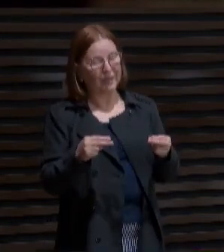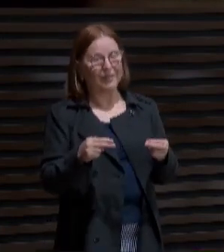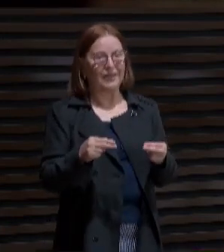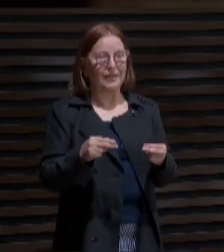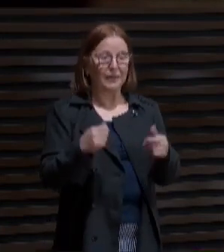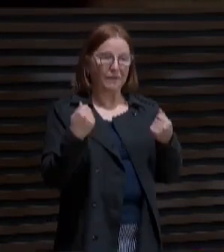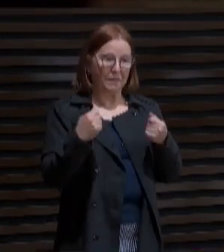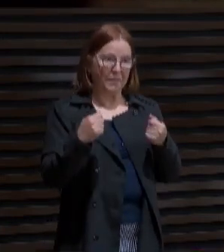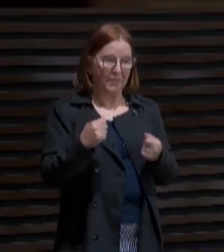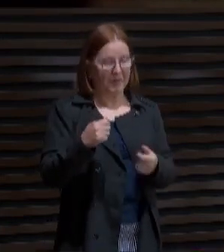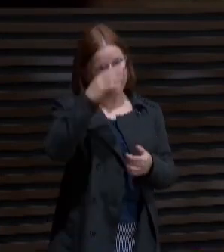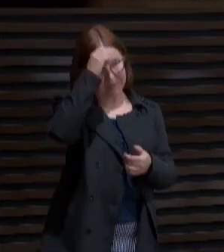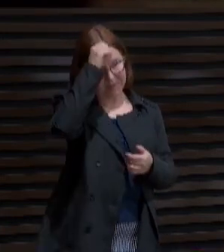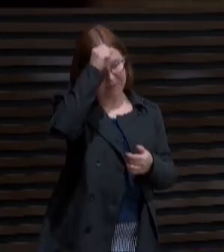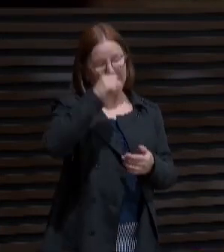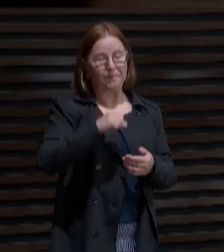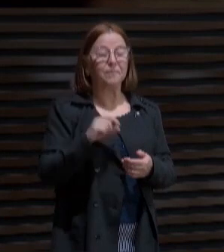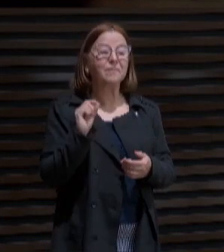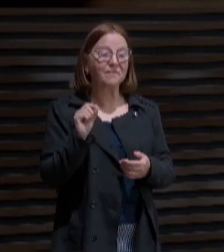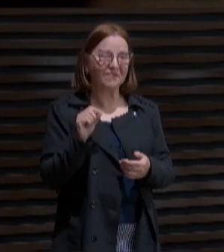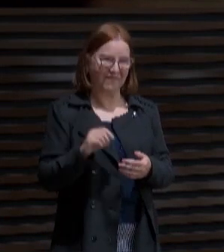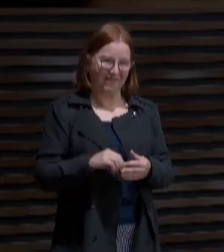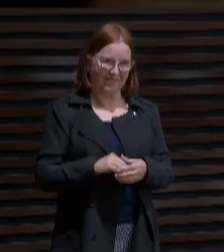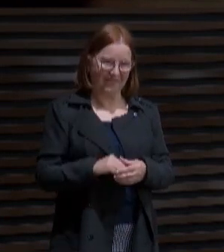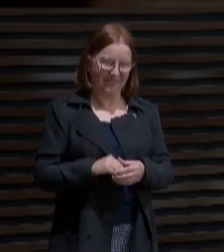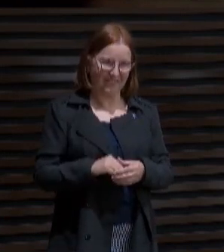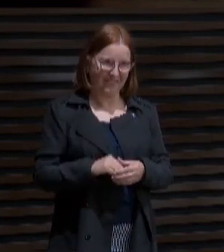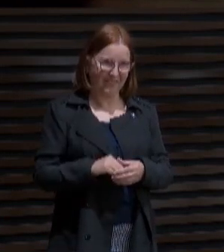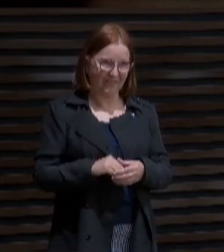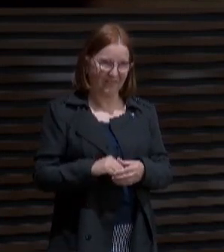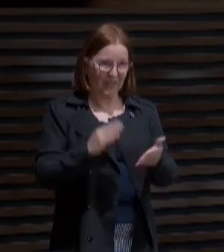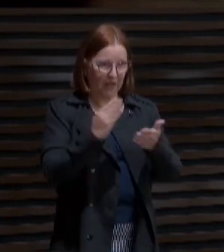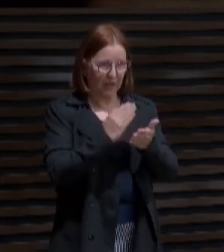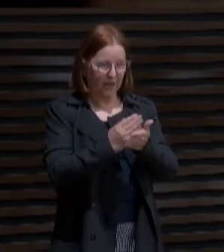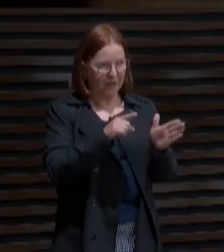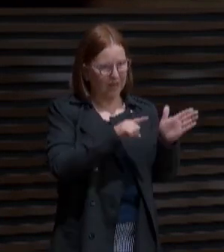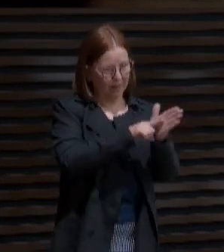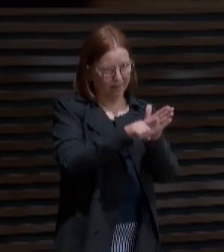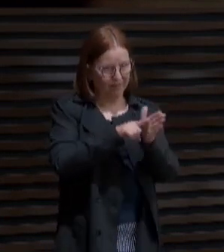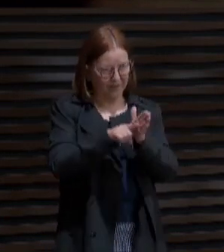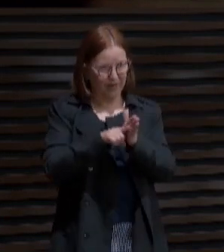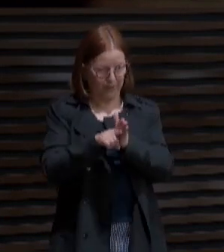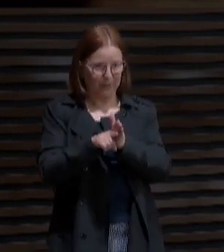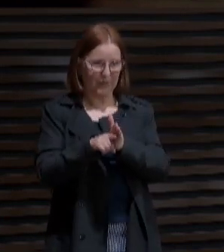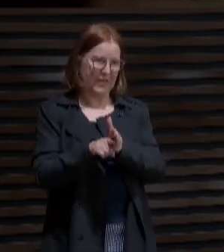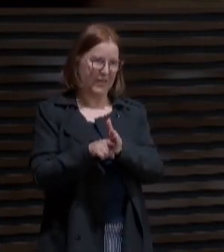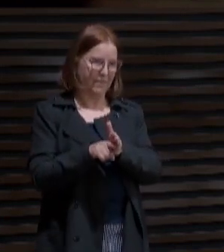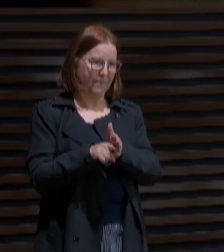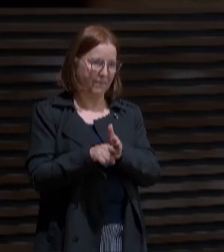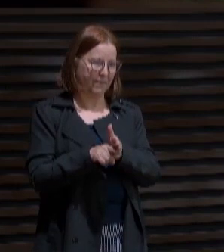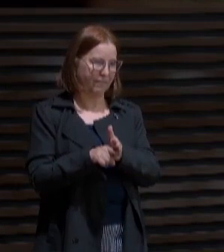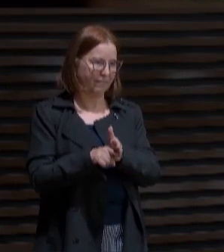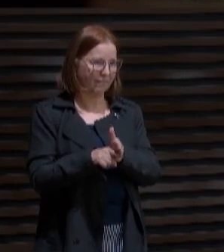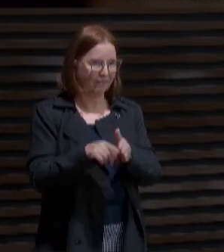vocês. Que questões profundas são estas? São algumas perguntas que eu trouxe aqui para